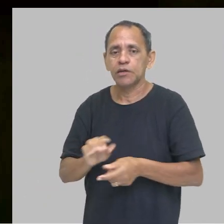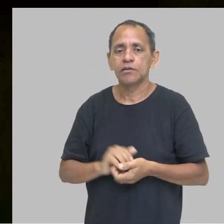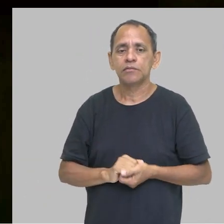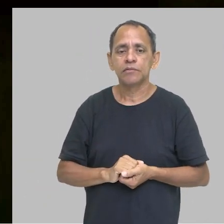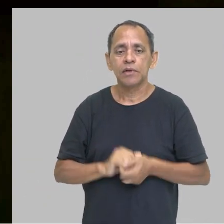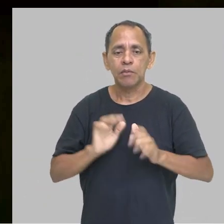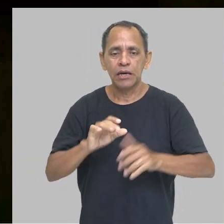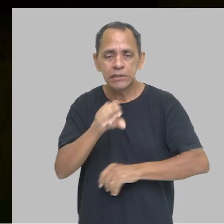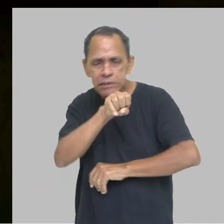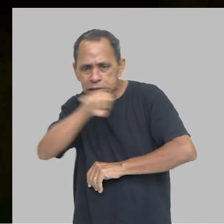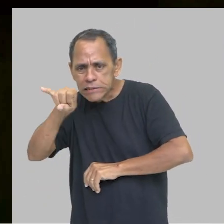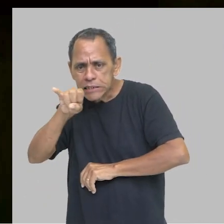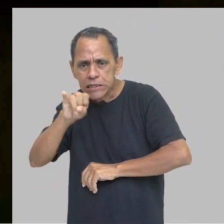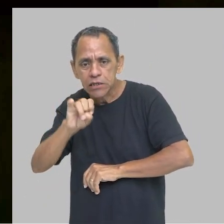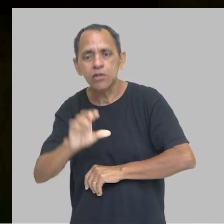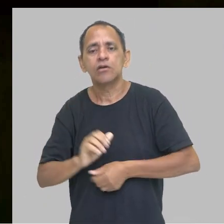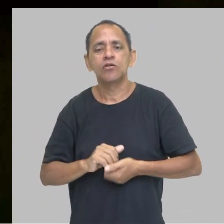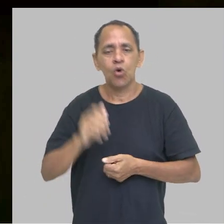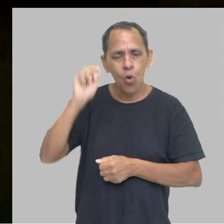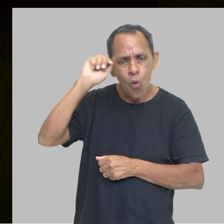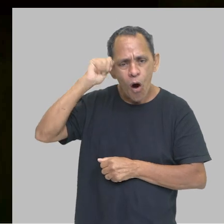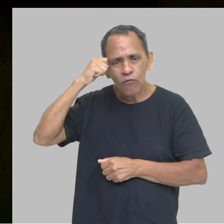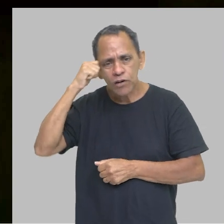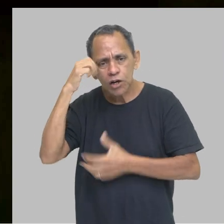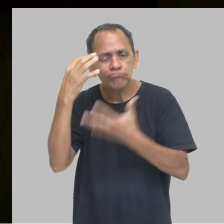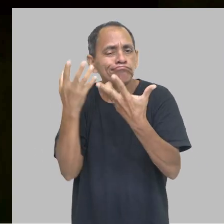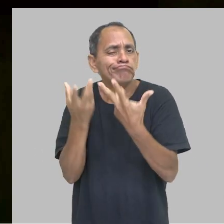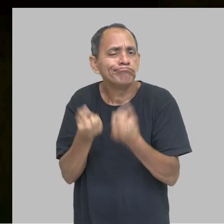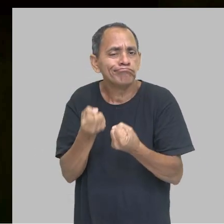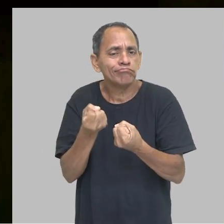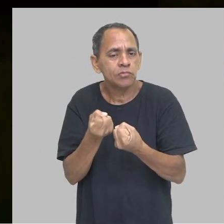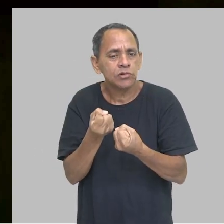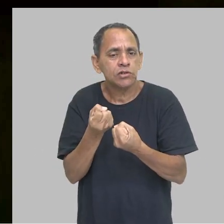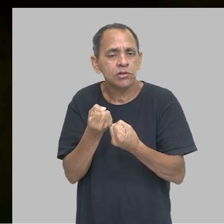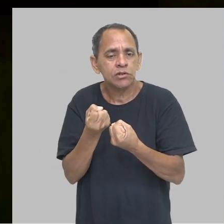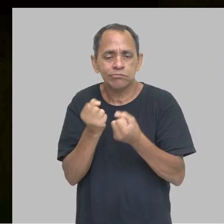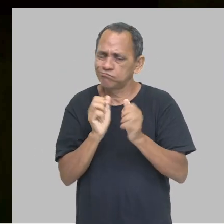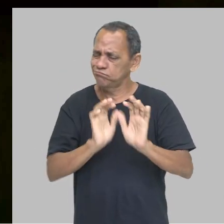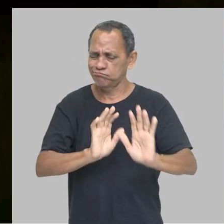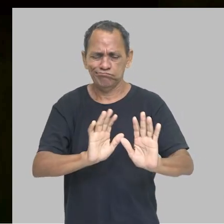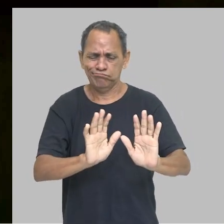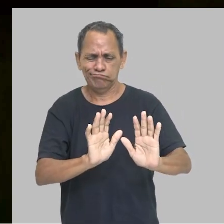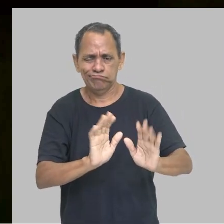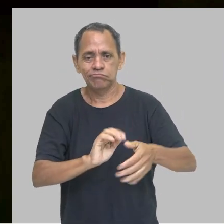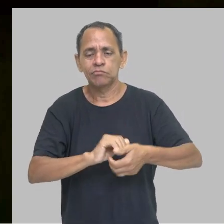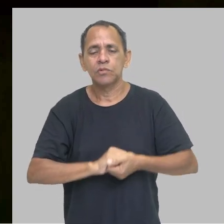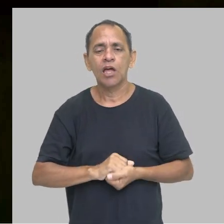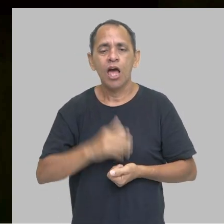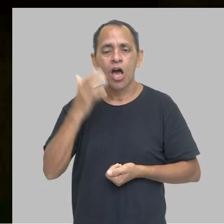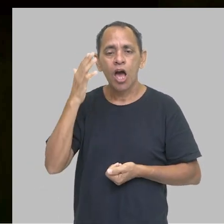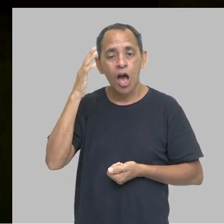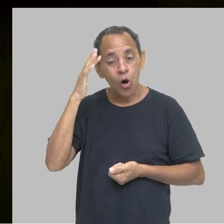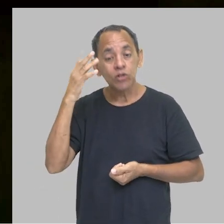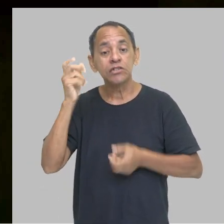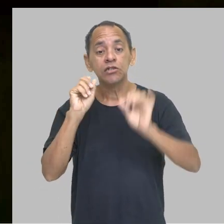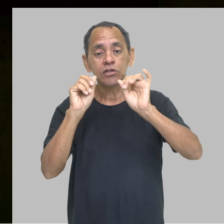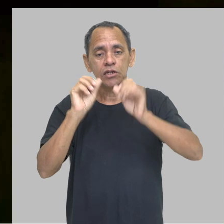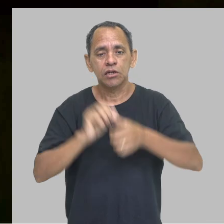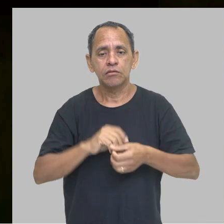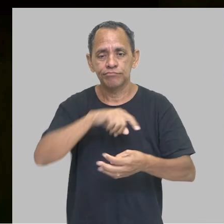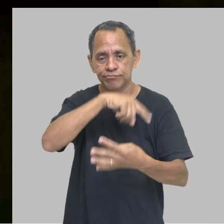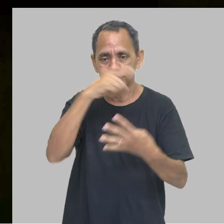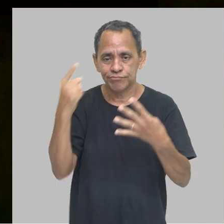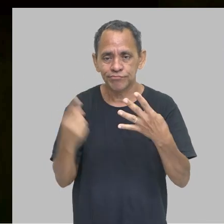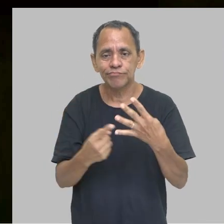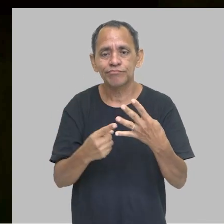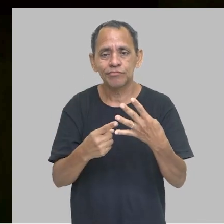se o africano não aceitasse, se ele recusasse a receber essa civilidade, o que acontecia?